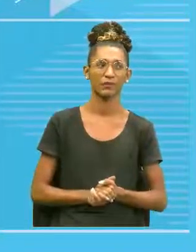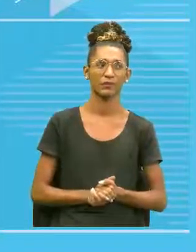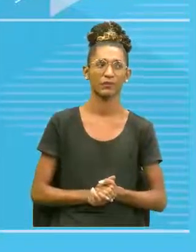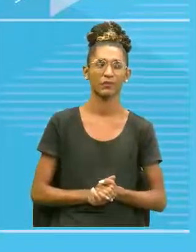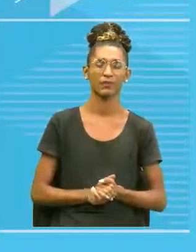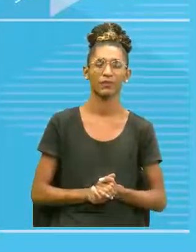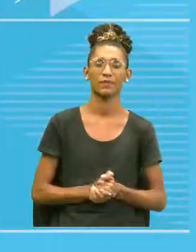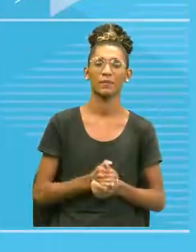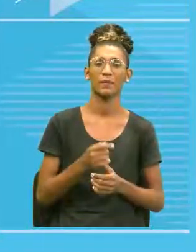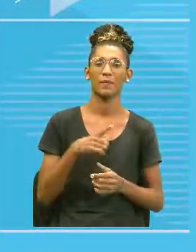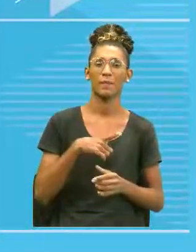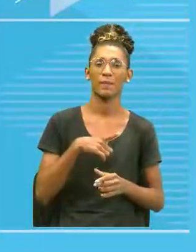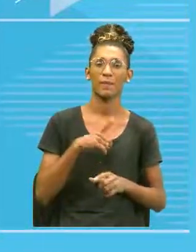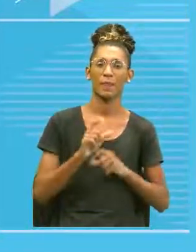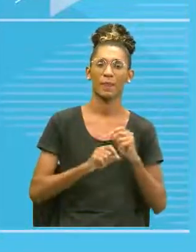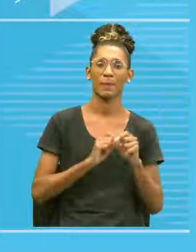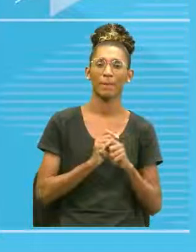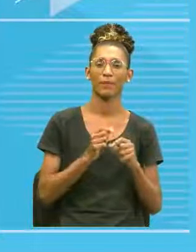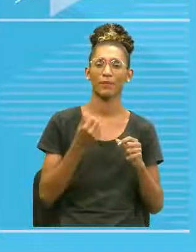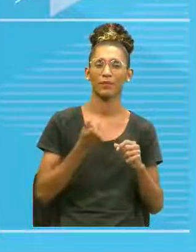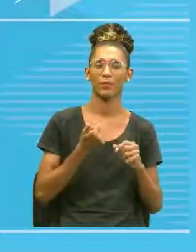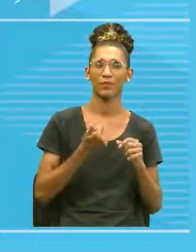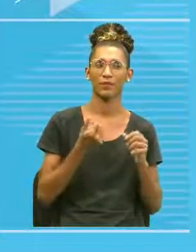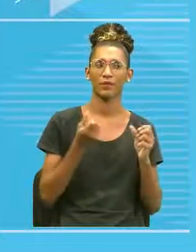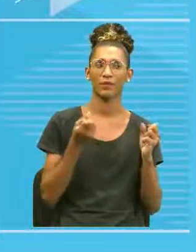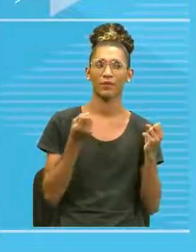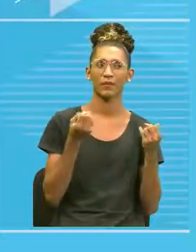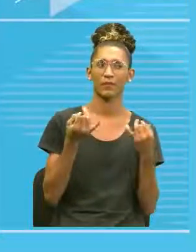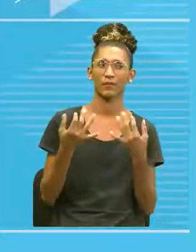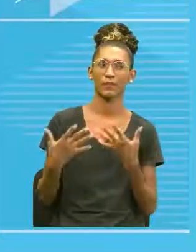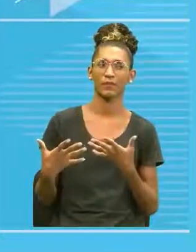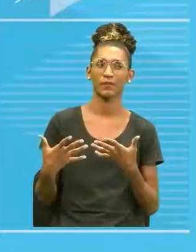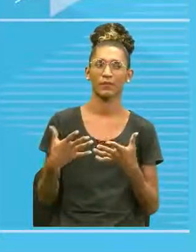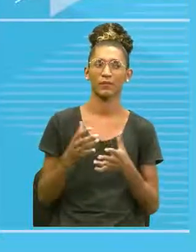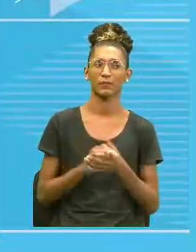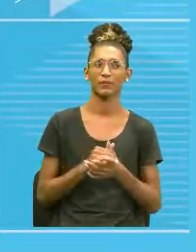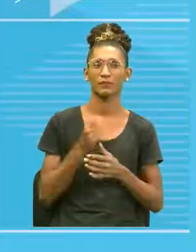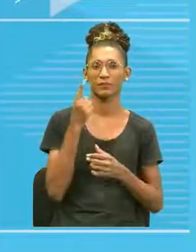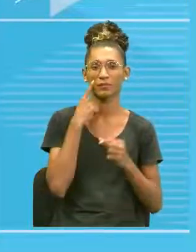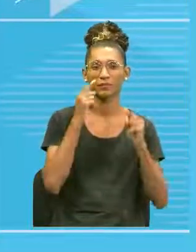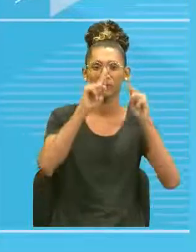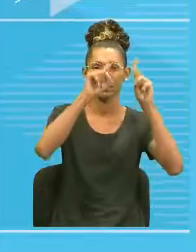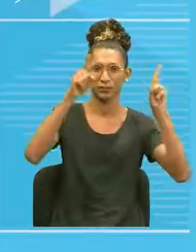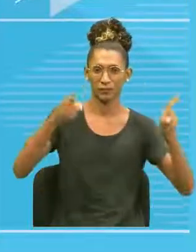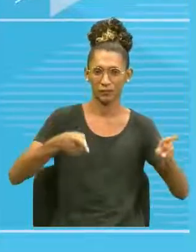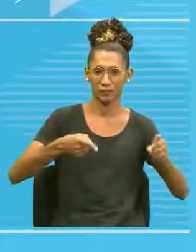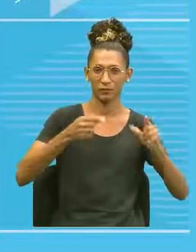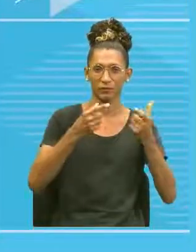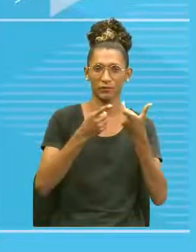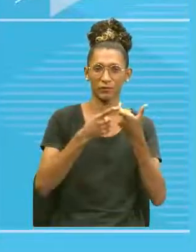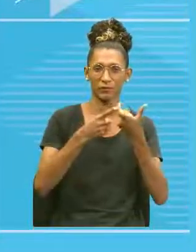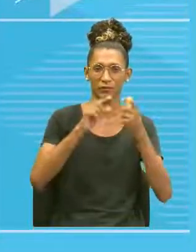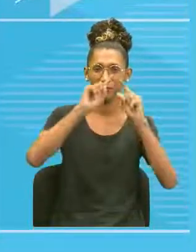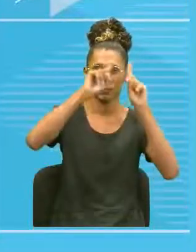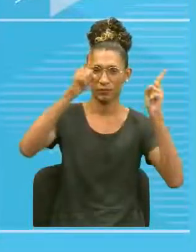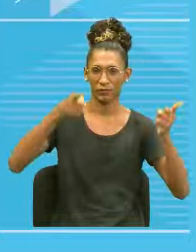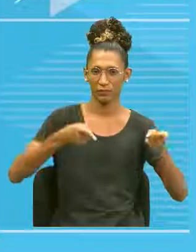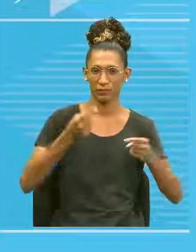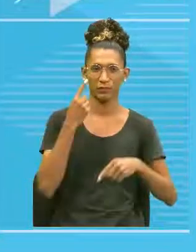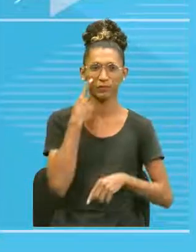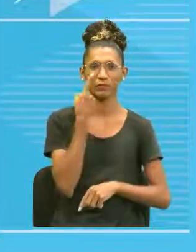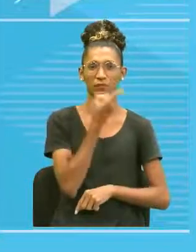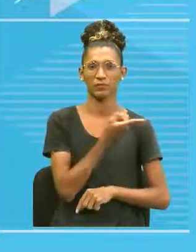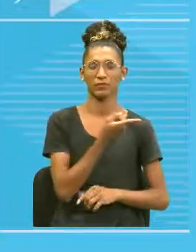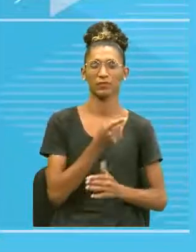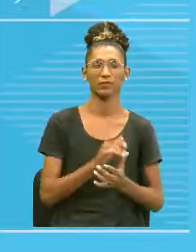e a gente vai trabalhar aqui deixa eu só comer em treinar caminar dormir pronto